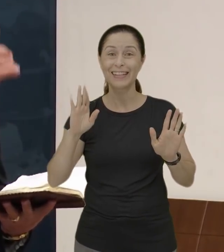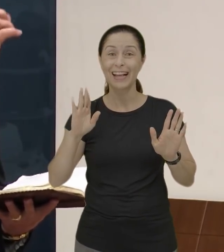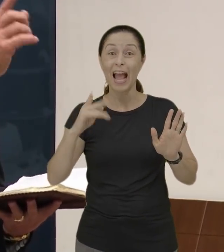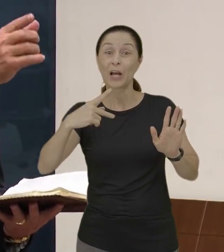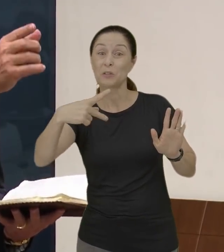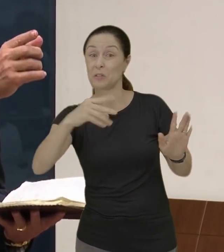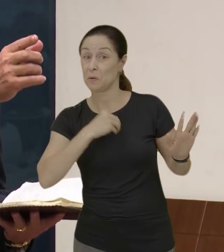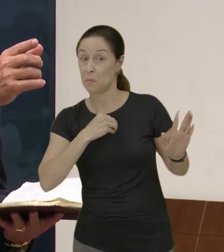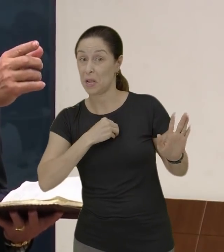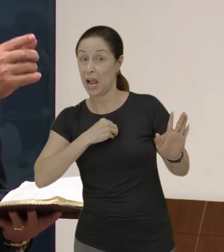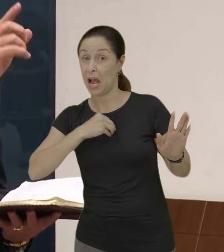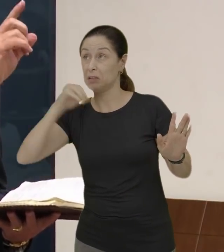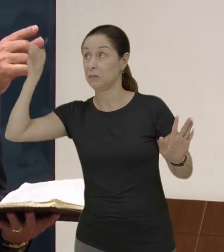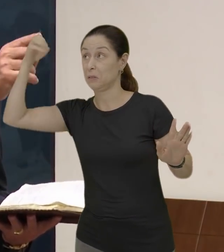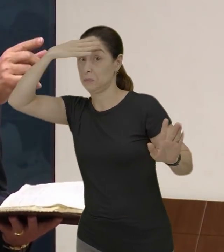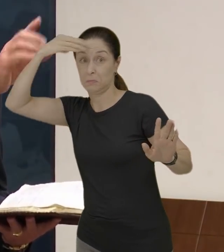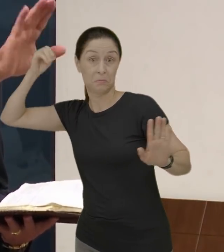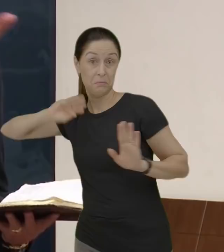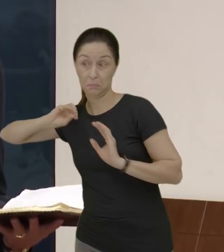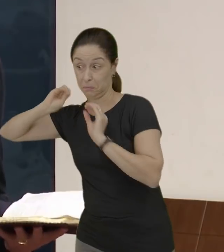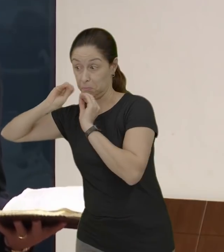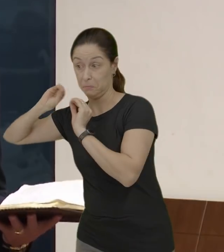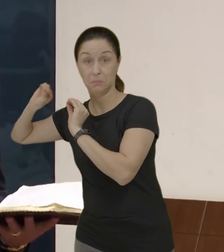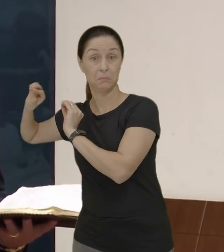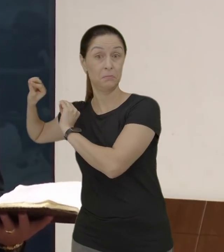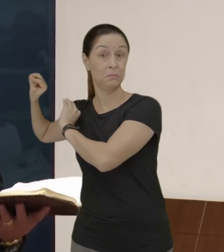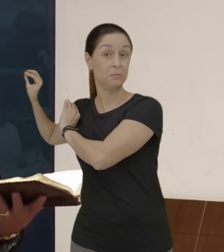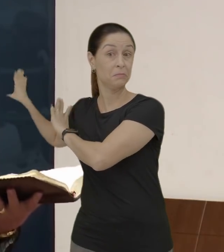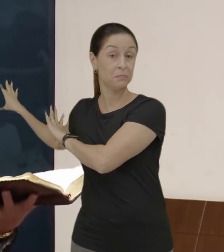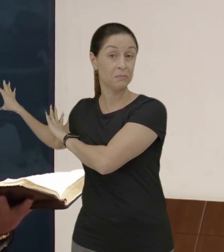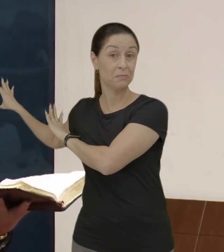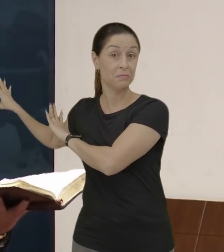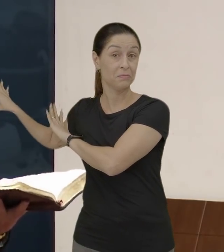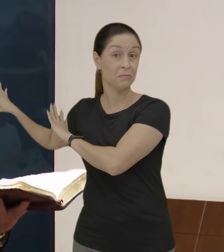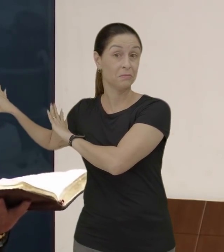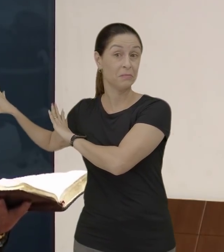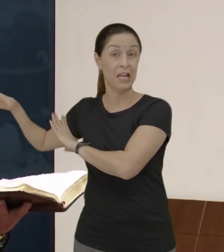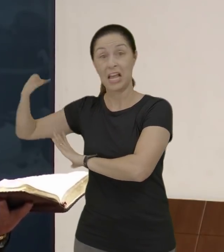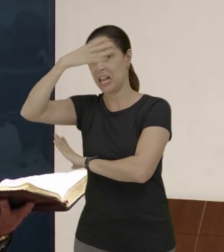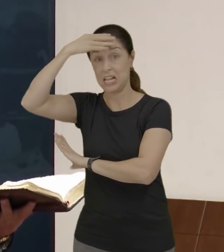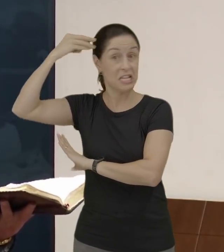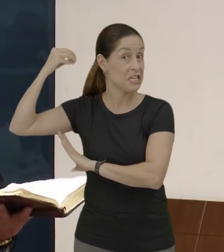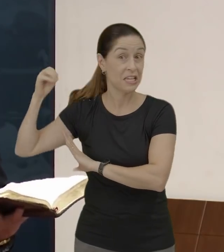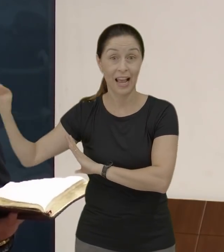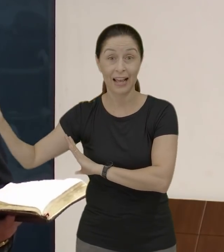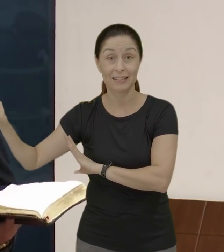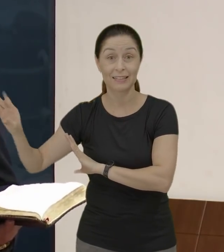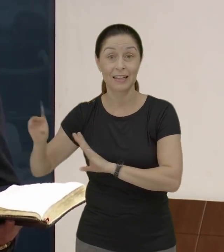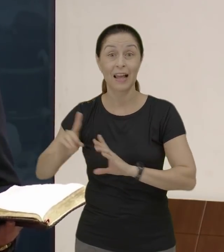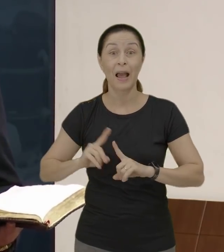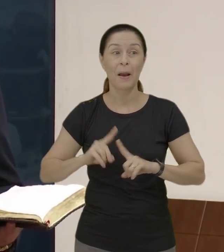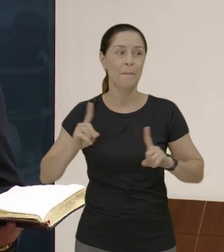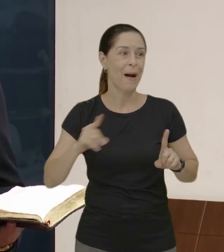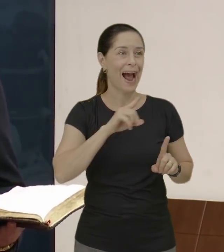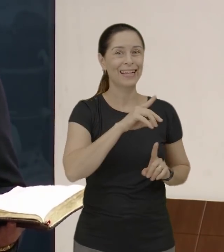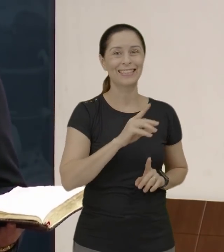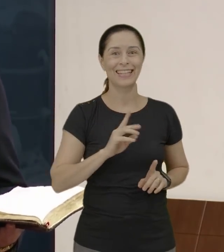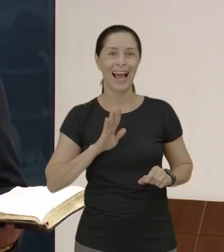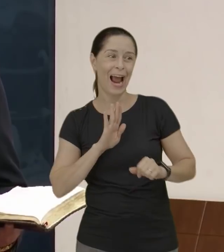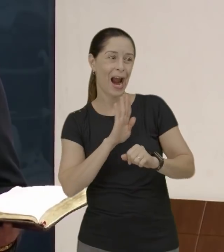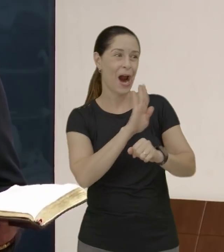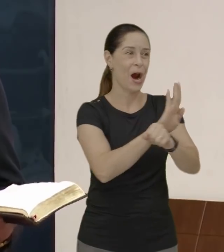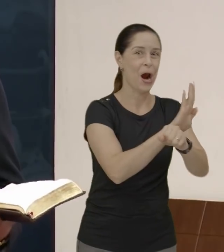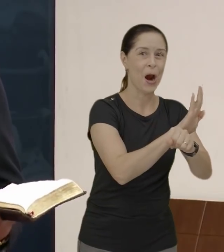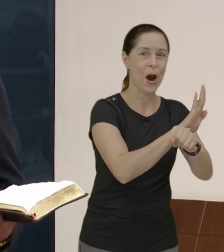Mas do seu pecado que Ele perdoou, Ele não se lembra mais. Ele joga para trás das suas costas, Ele lança na profundeza dos